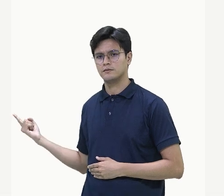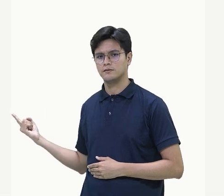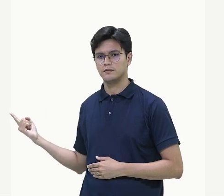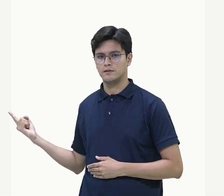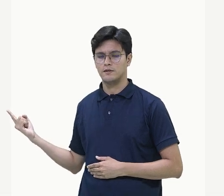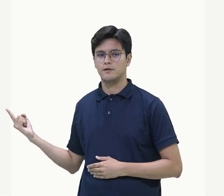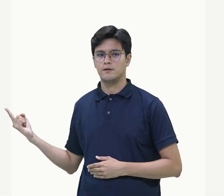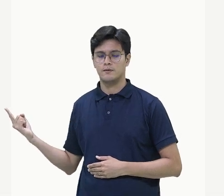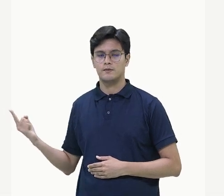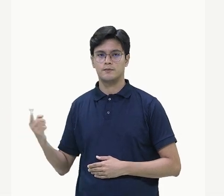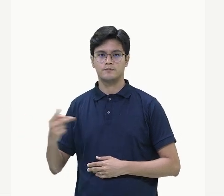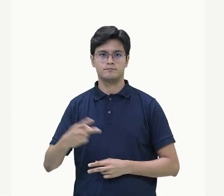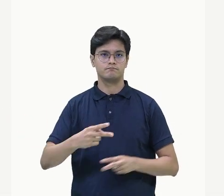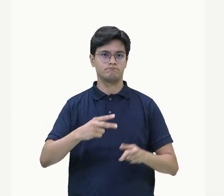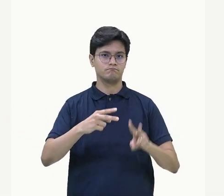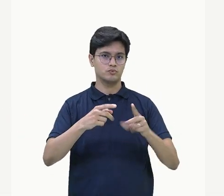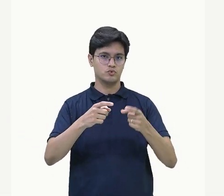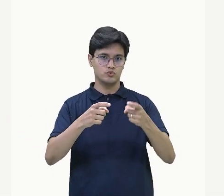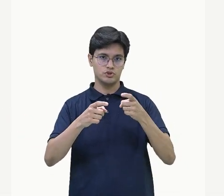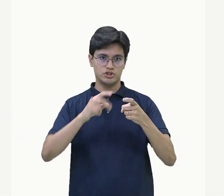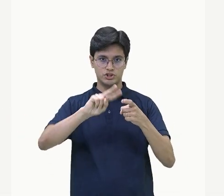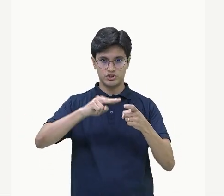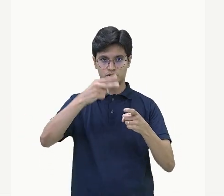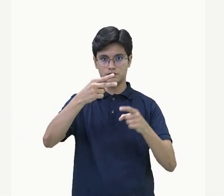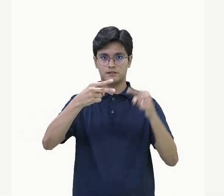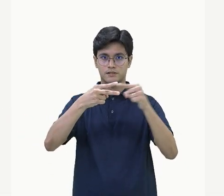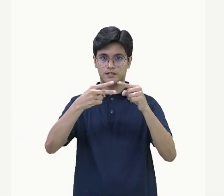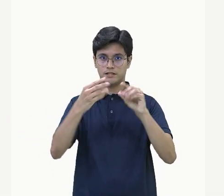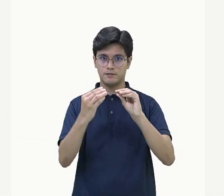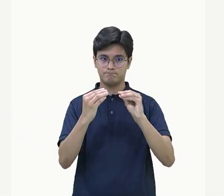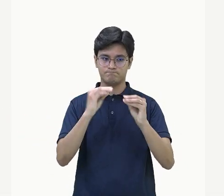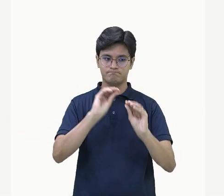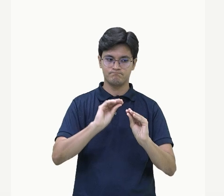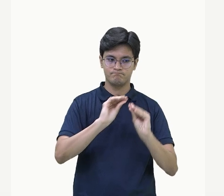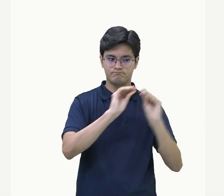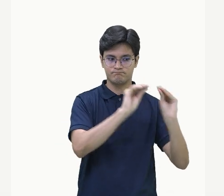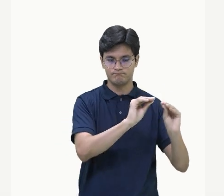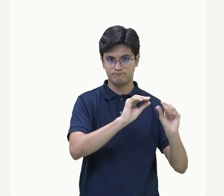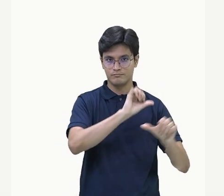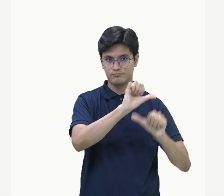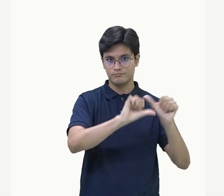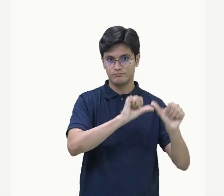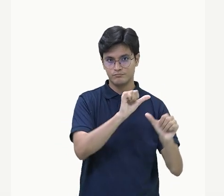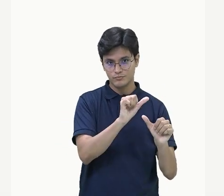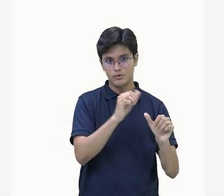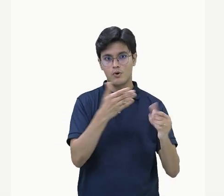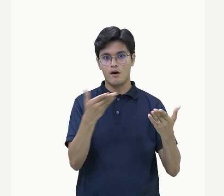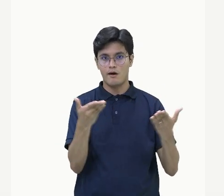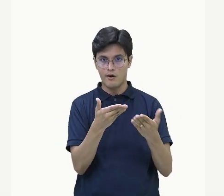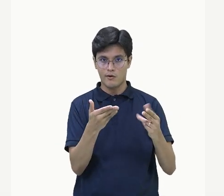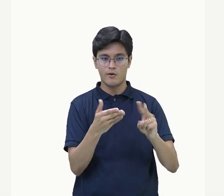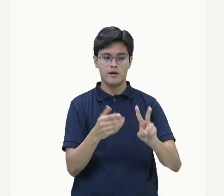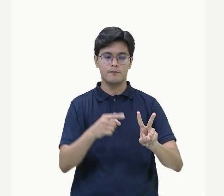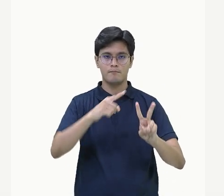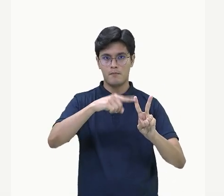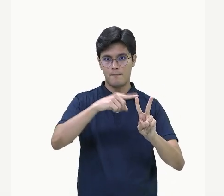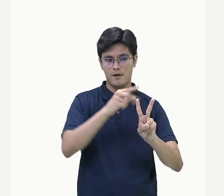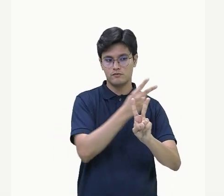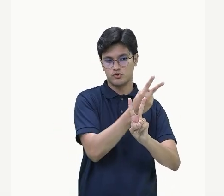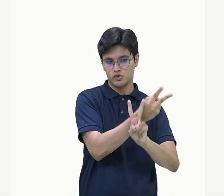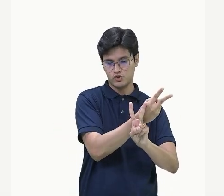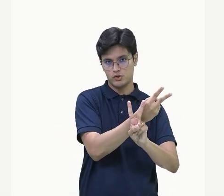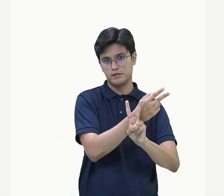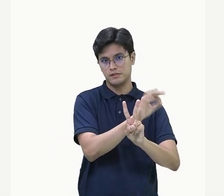O expoente passou a ser índice. Então, é a operação inversa. Na raiz quadrada, a gente geralmente